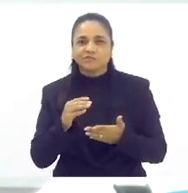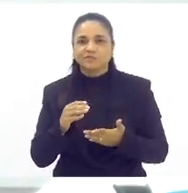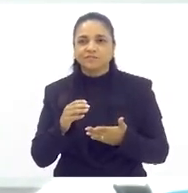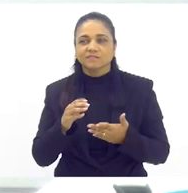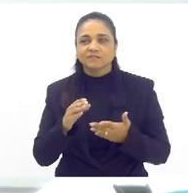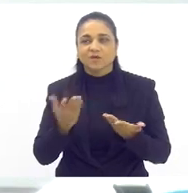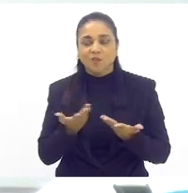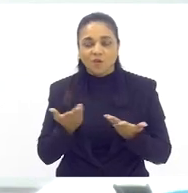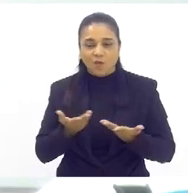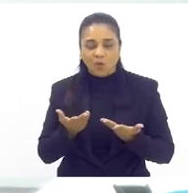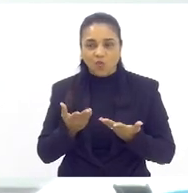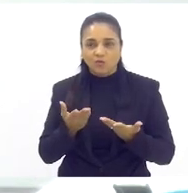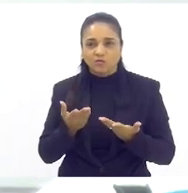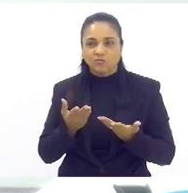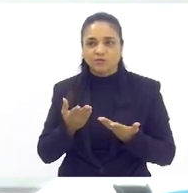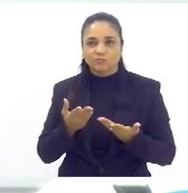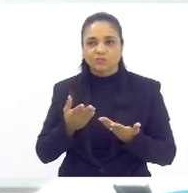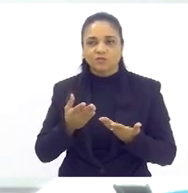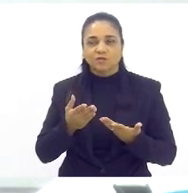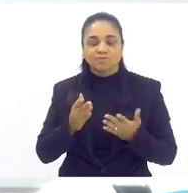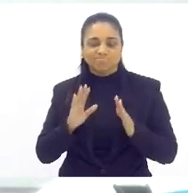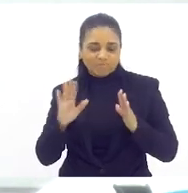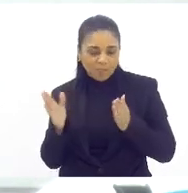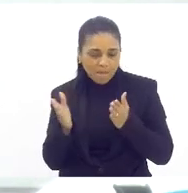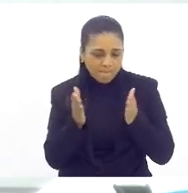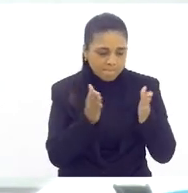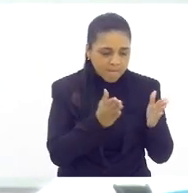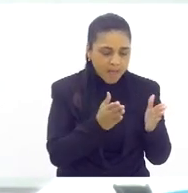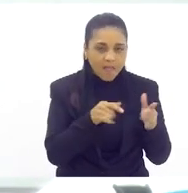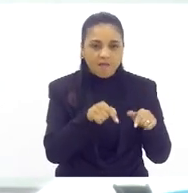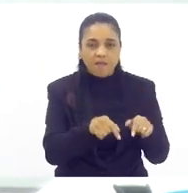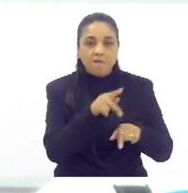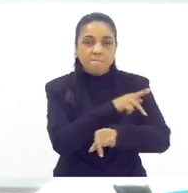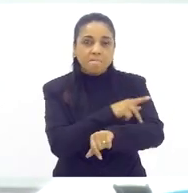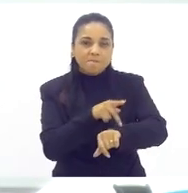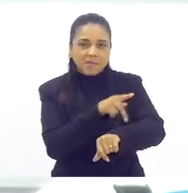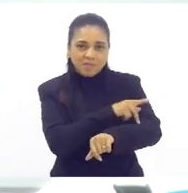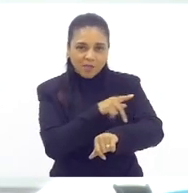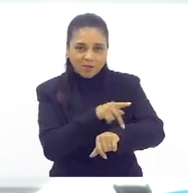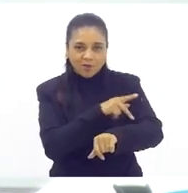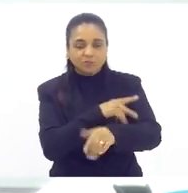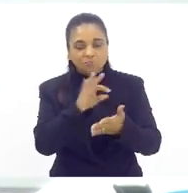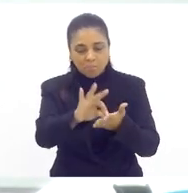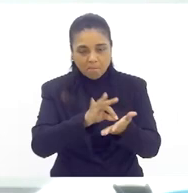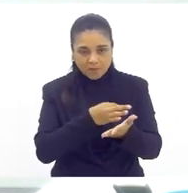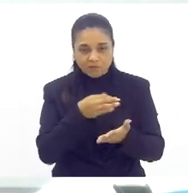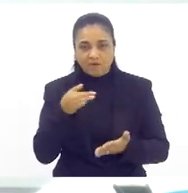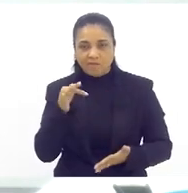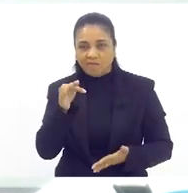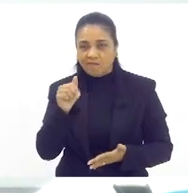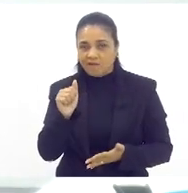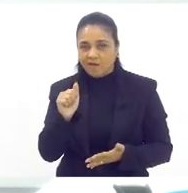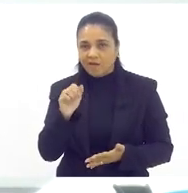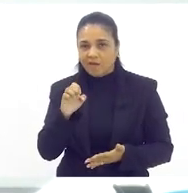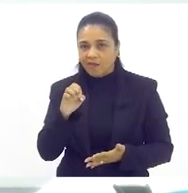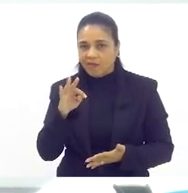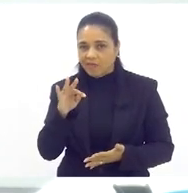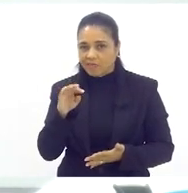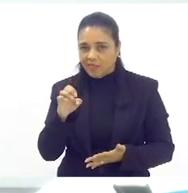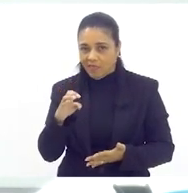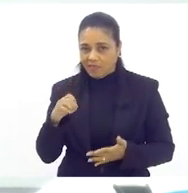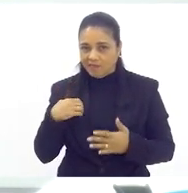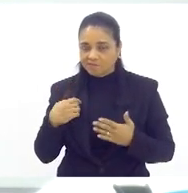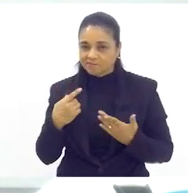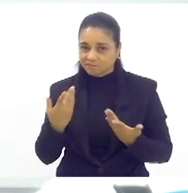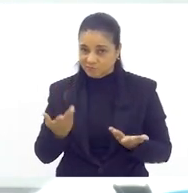tá aqui ele é todo do lado pedagógico Todos nós somos matrícula Faetec então